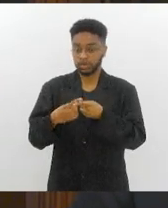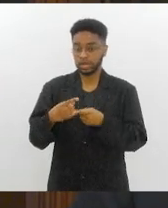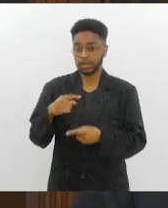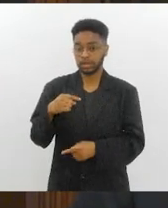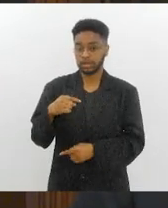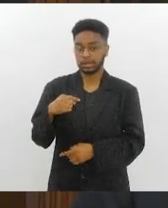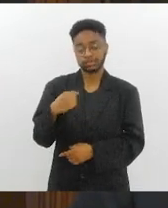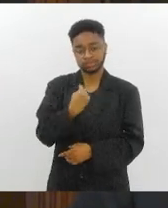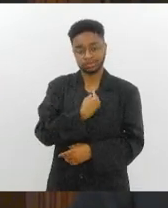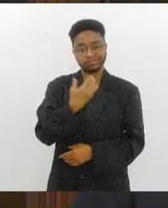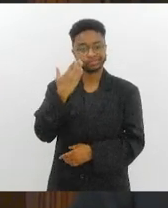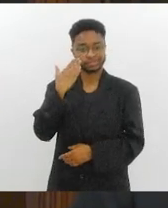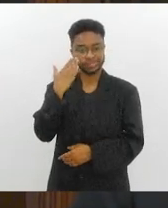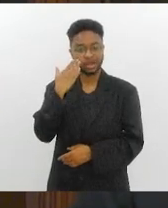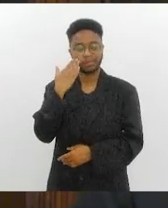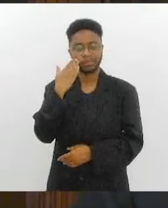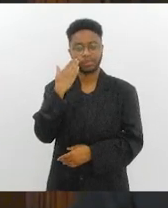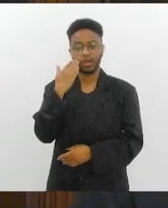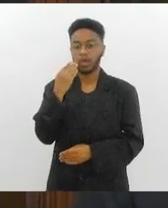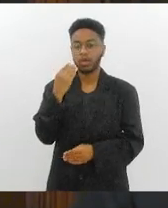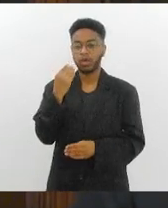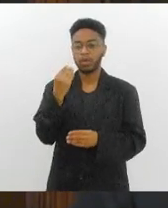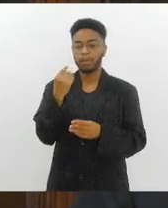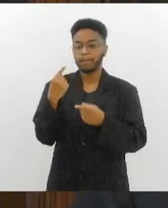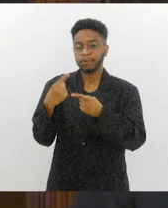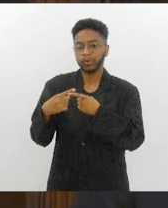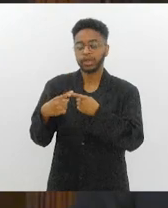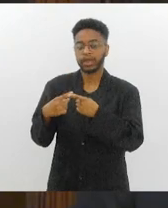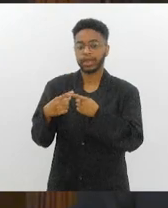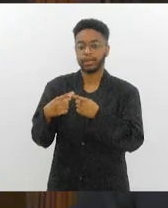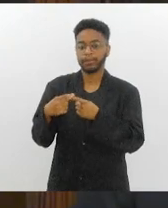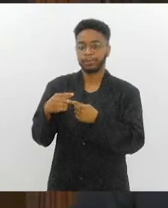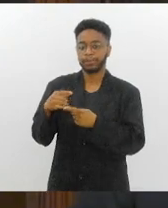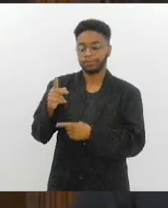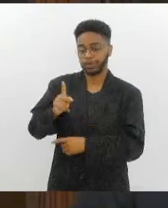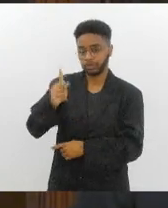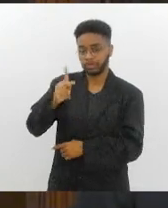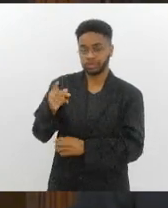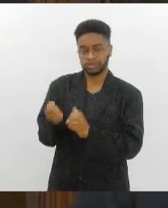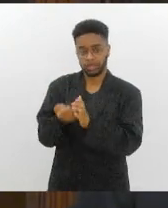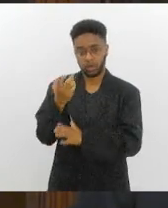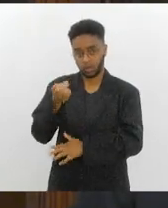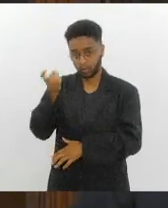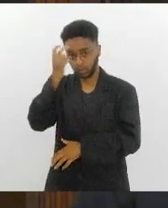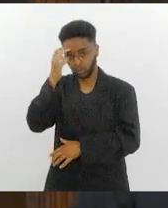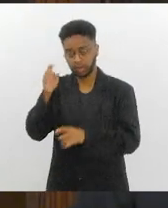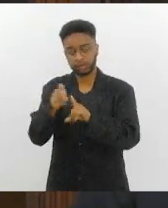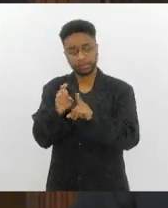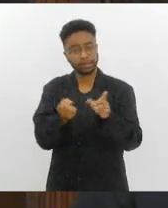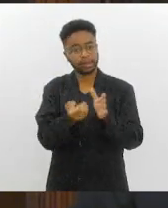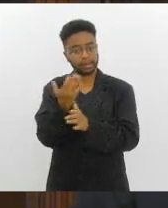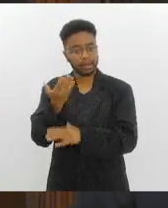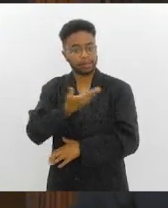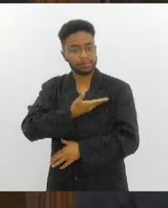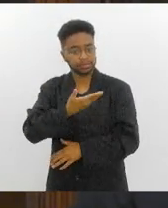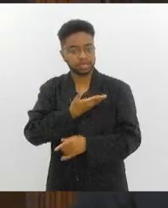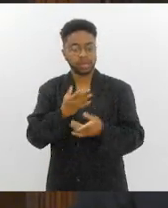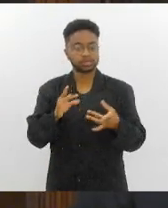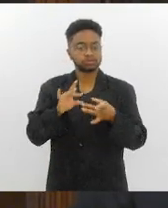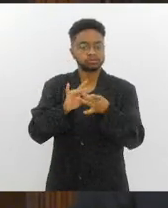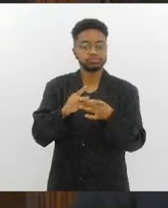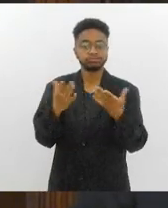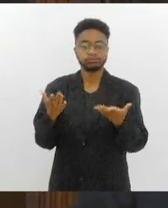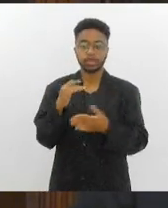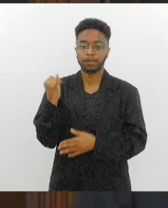a energia da Petrobras produz cultura, mas produz também amizade, companheirismo, e isso é muito importante na